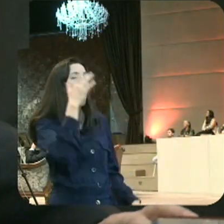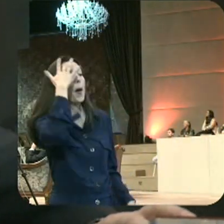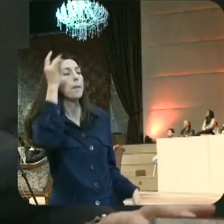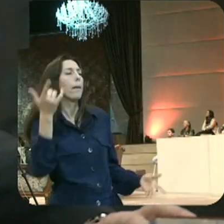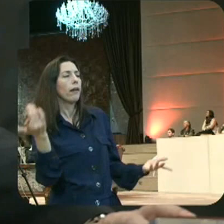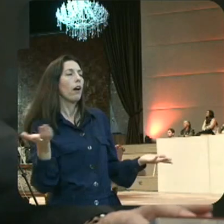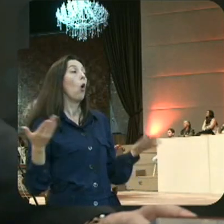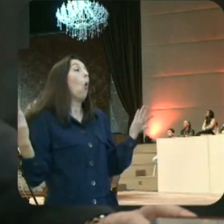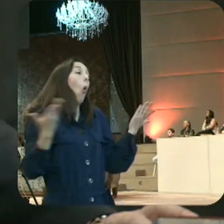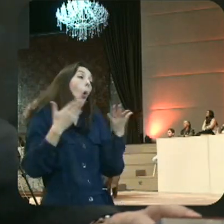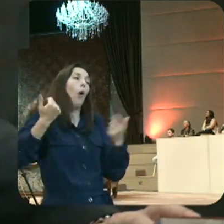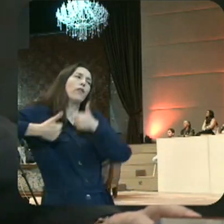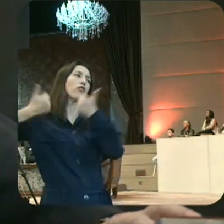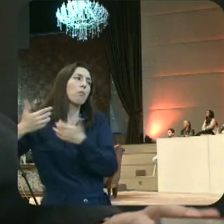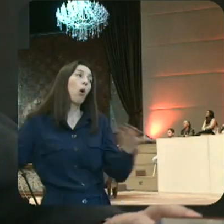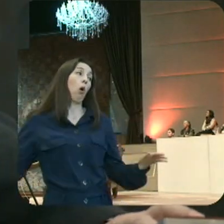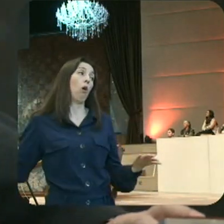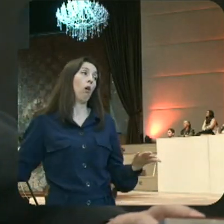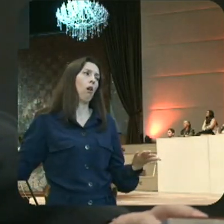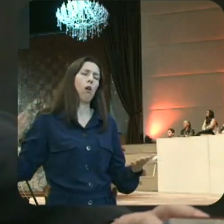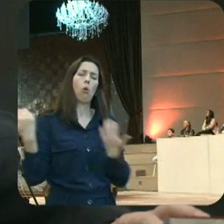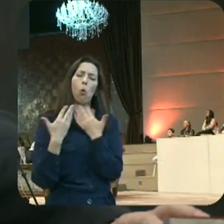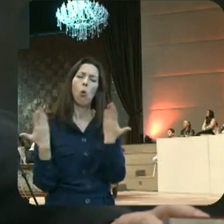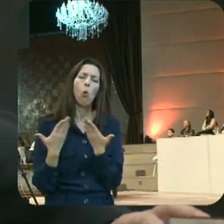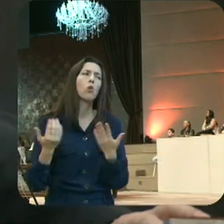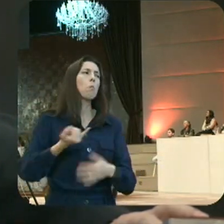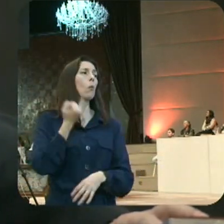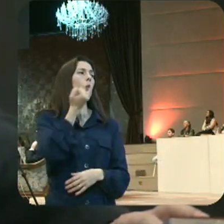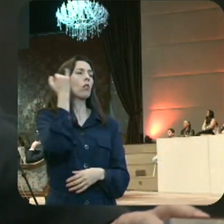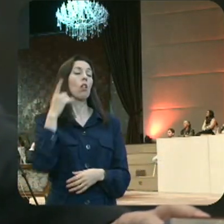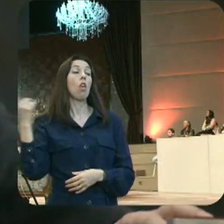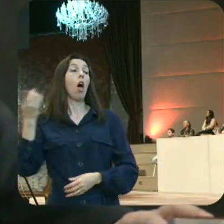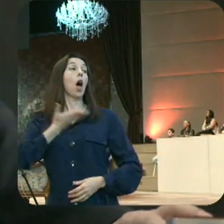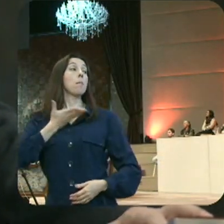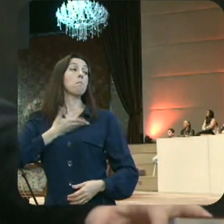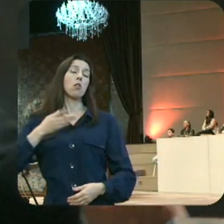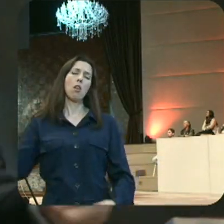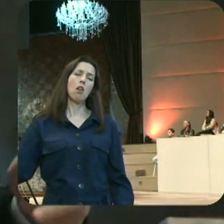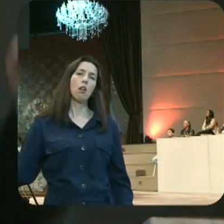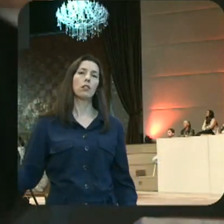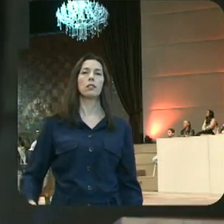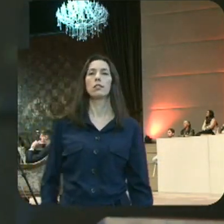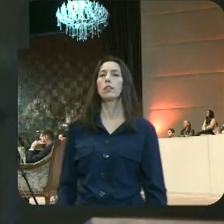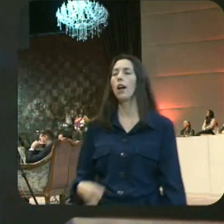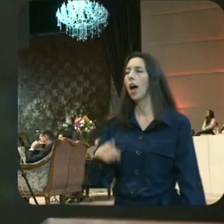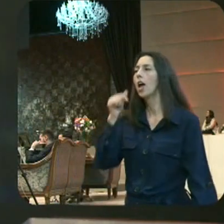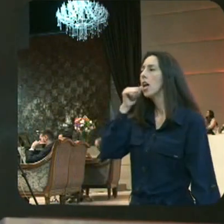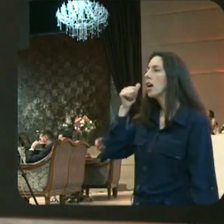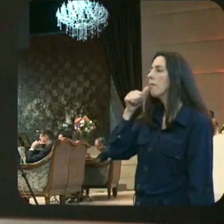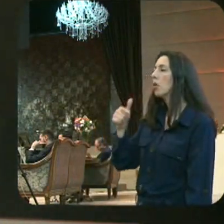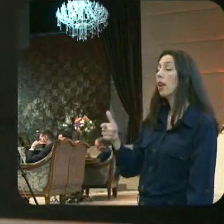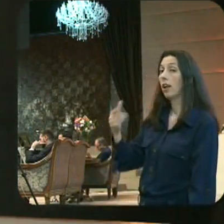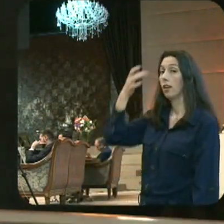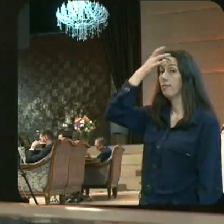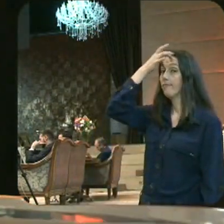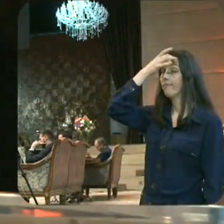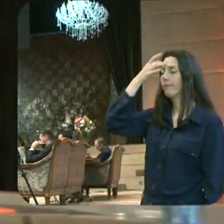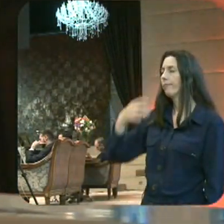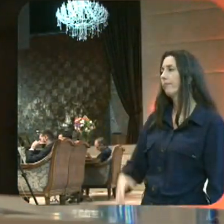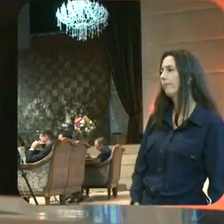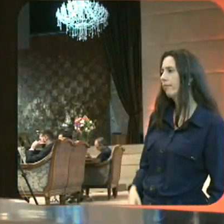a gente vai jogar futebol, hoje eu vou ter meu futebol, tenho os meus amigos. E aí o que começa a acontecer na mente da